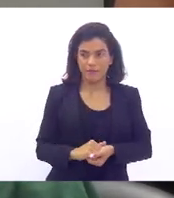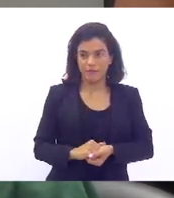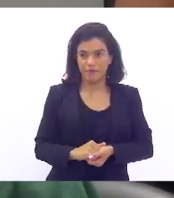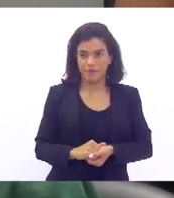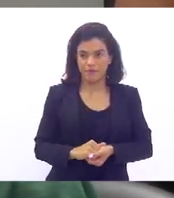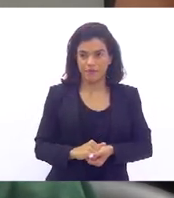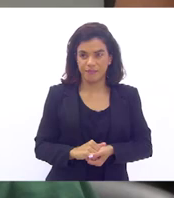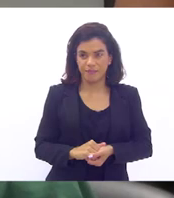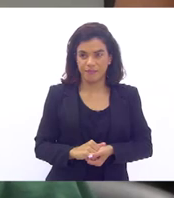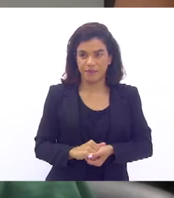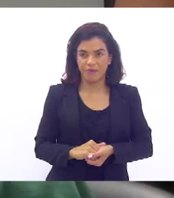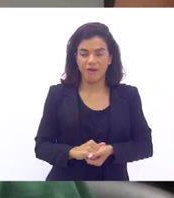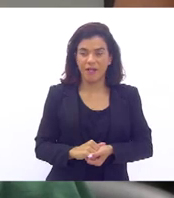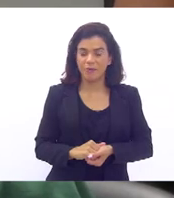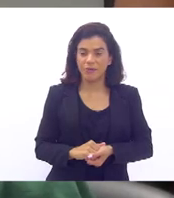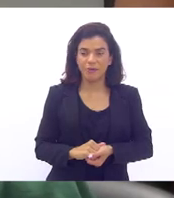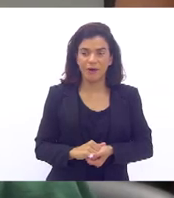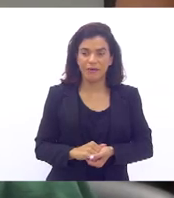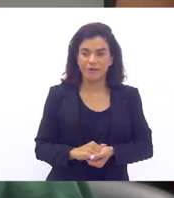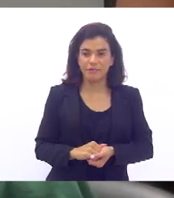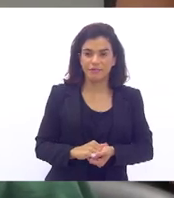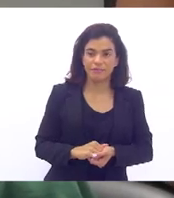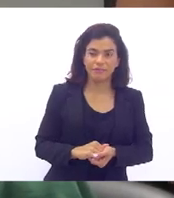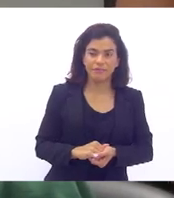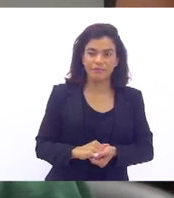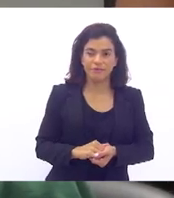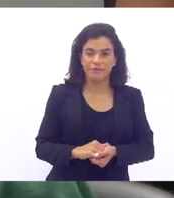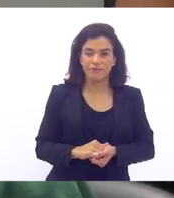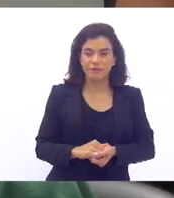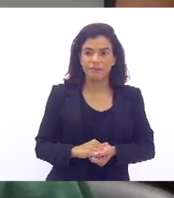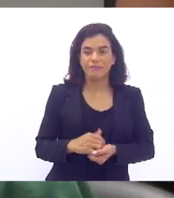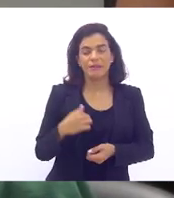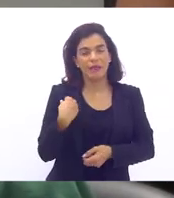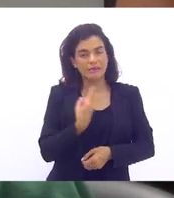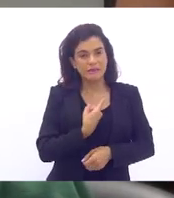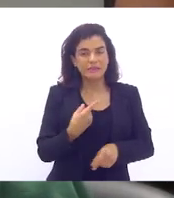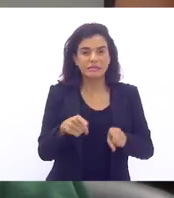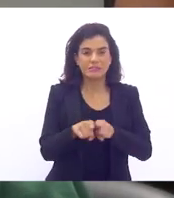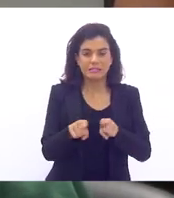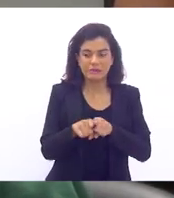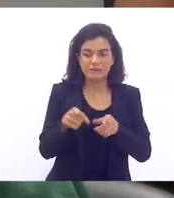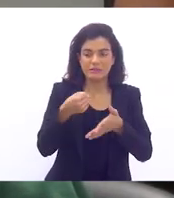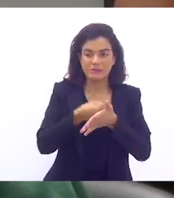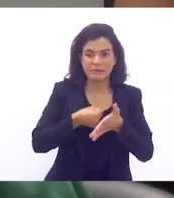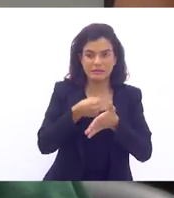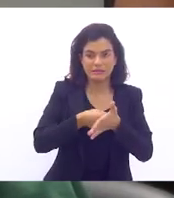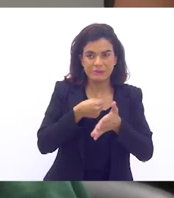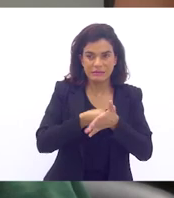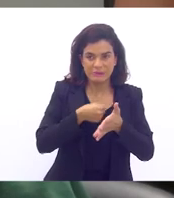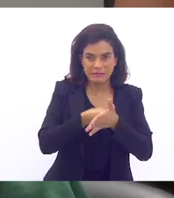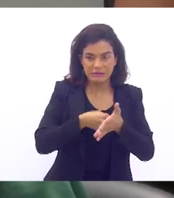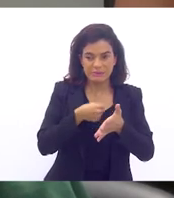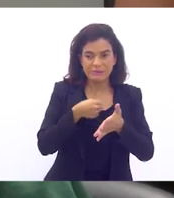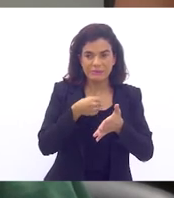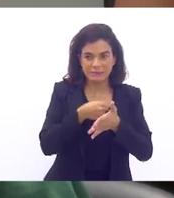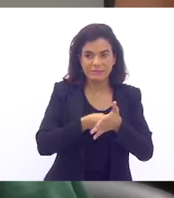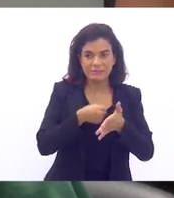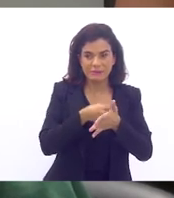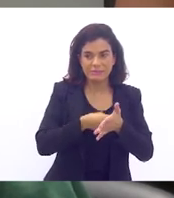além disso a gente vem tentando assim tem uma